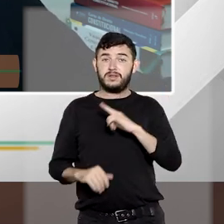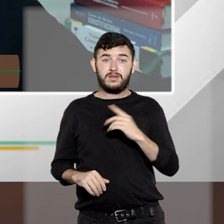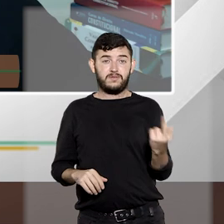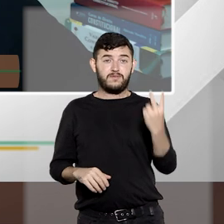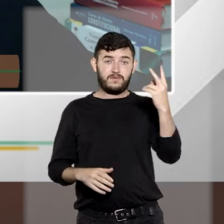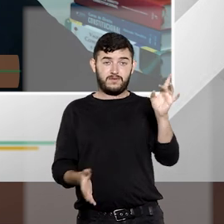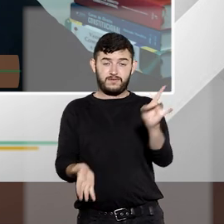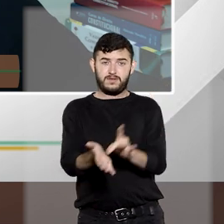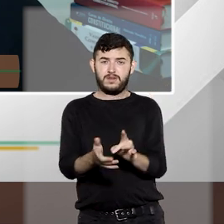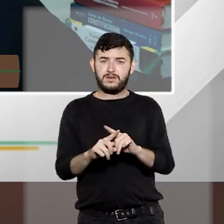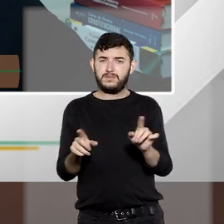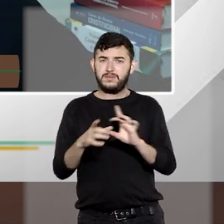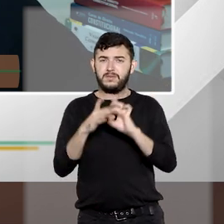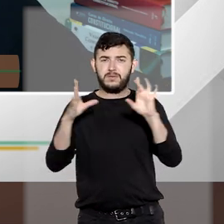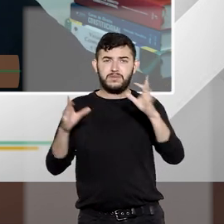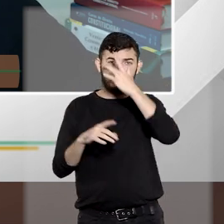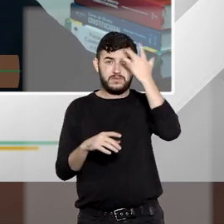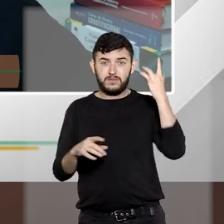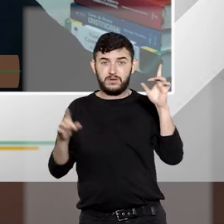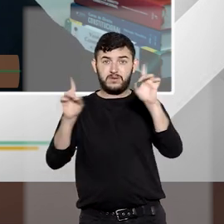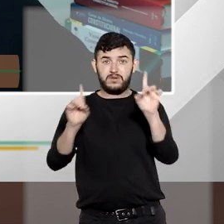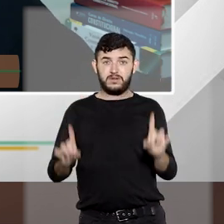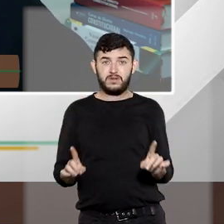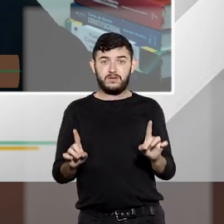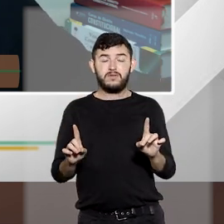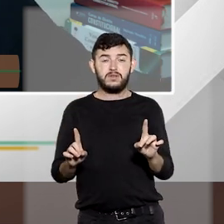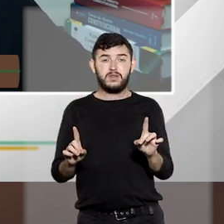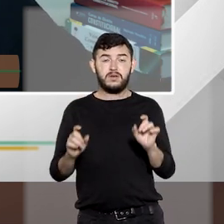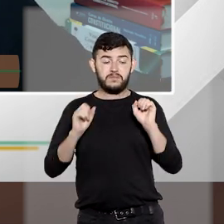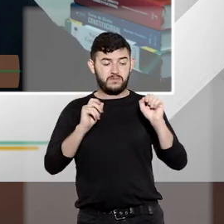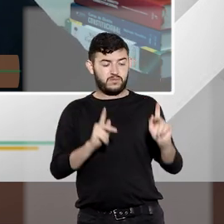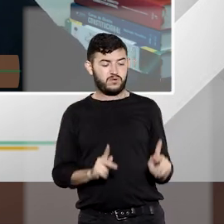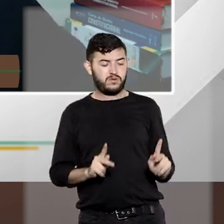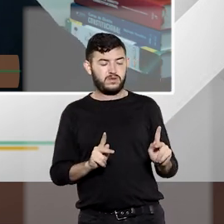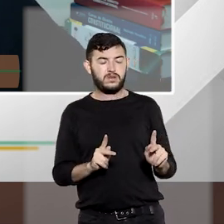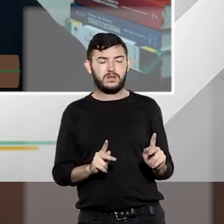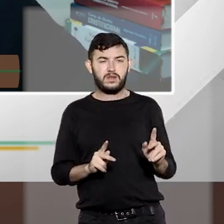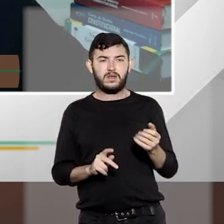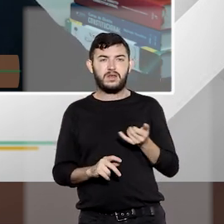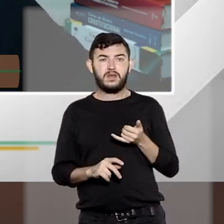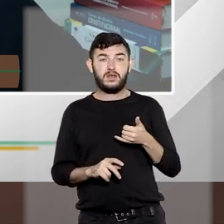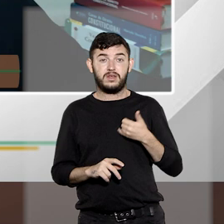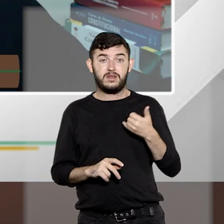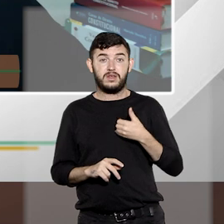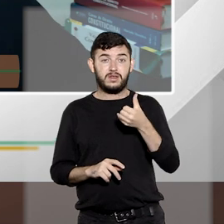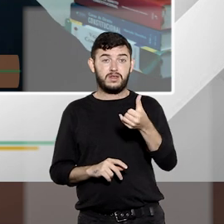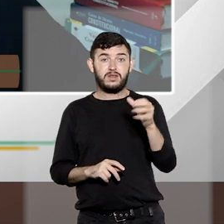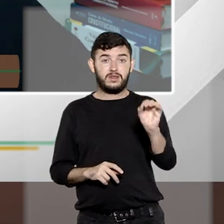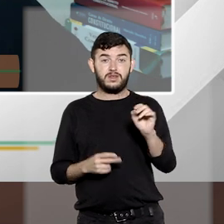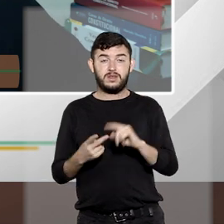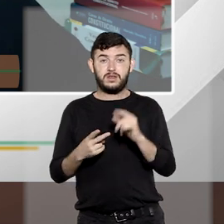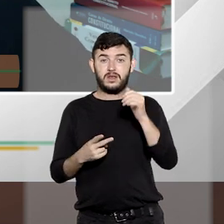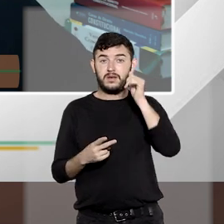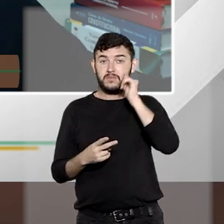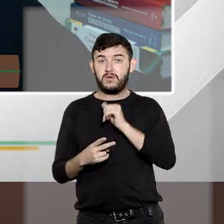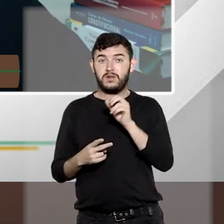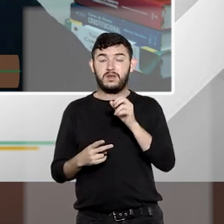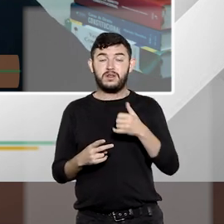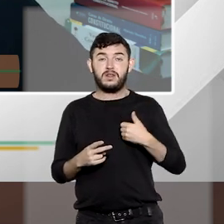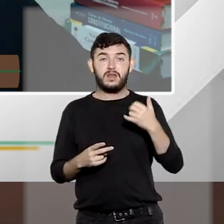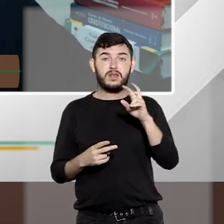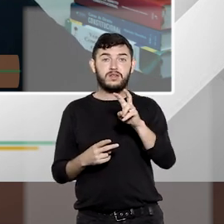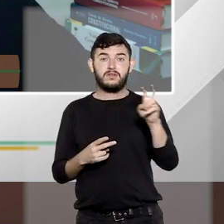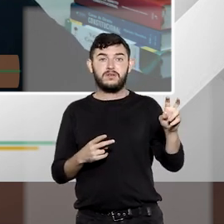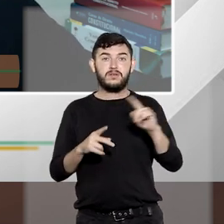sentido, né? E ela permite ali, por exemplo, né, o homem com deficiência hoje, ele se aposenta aos 60 anos, a mulher com 55 anos de idade, de modo